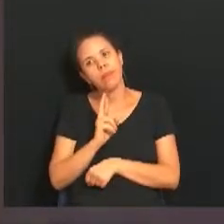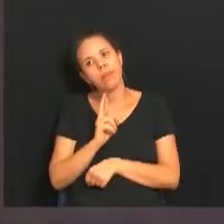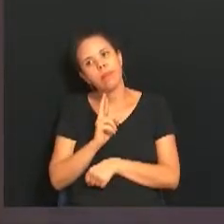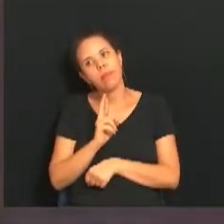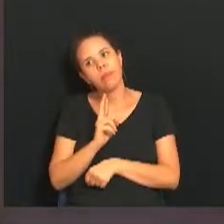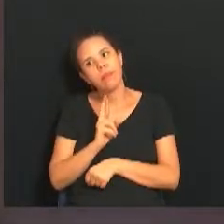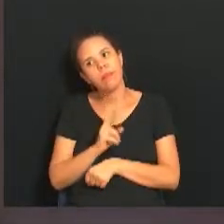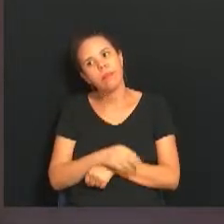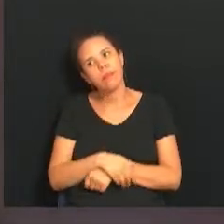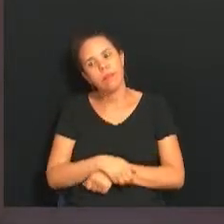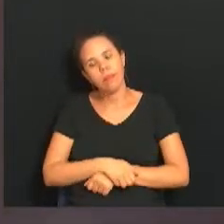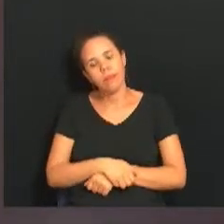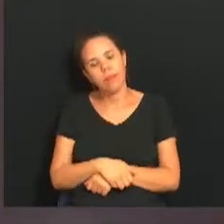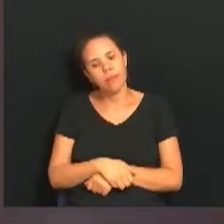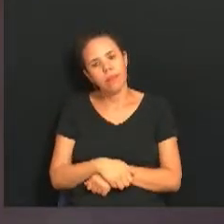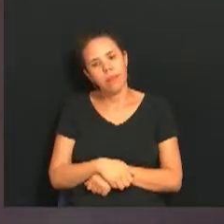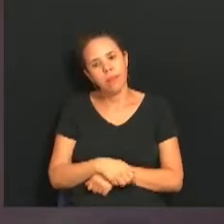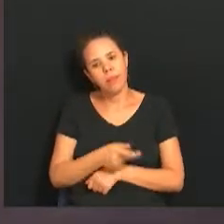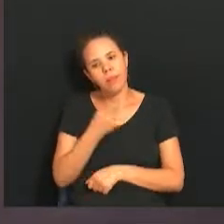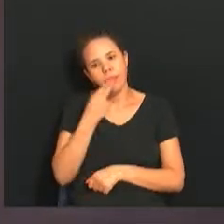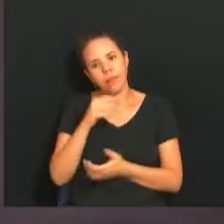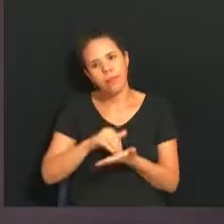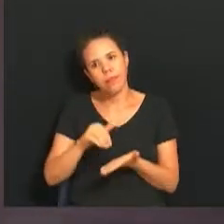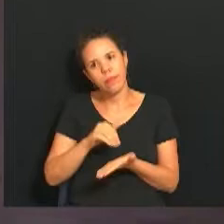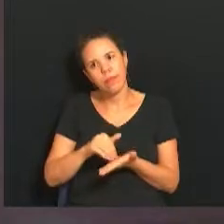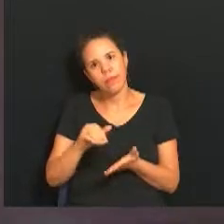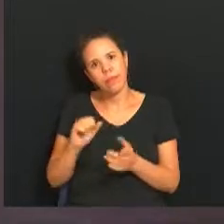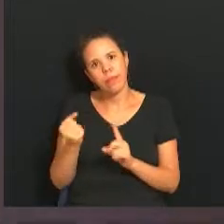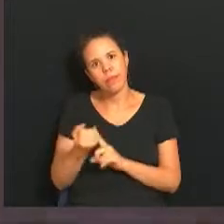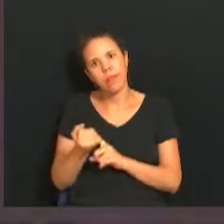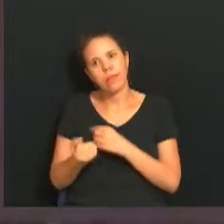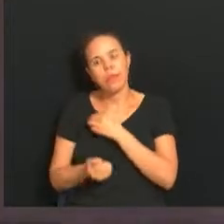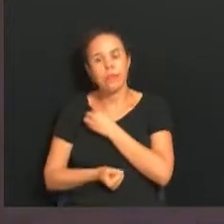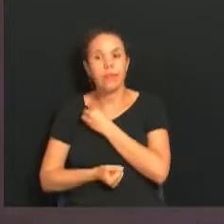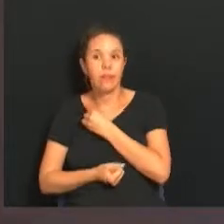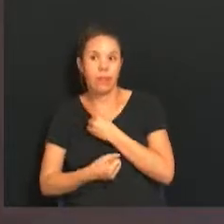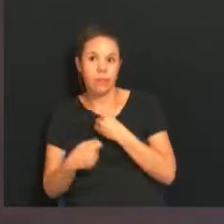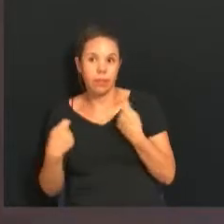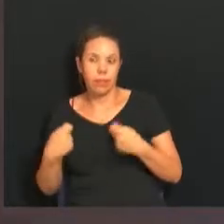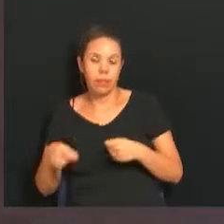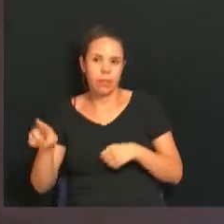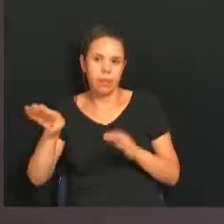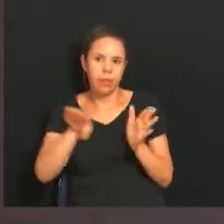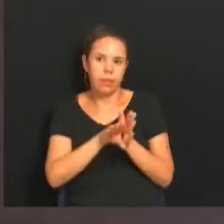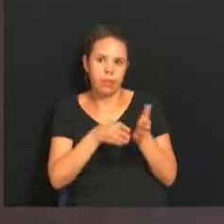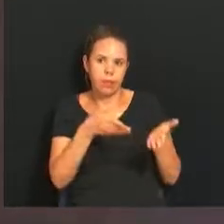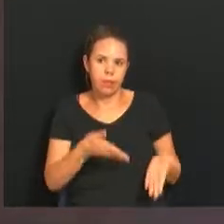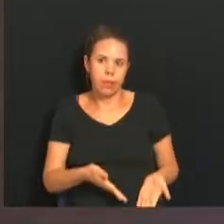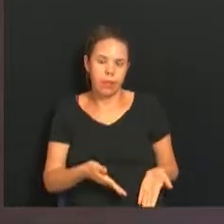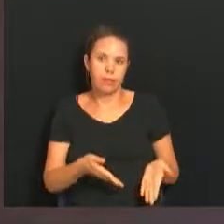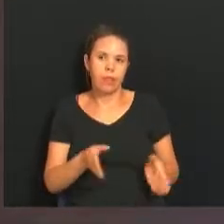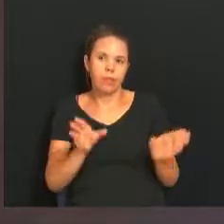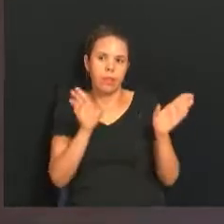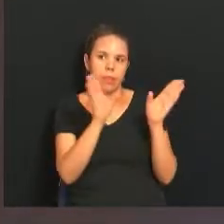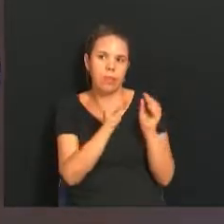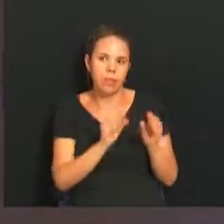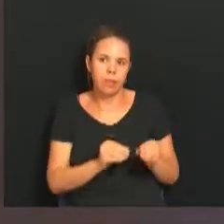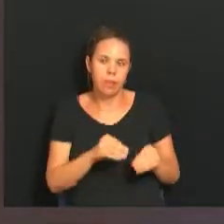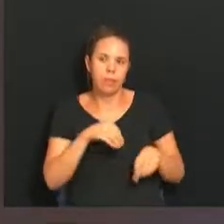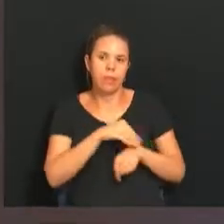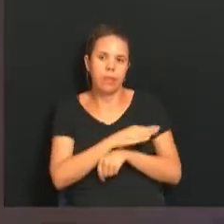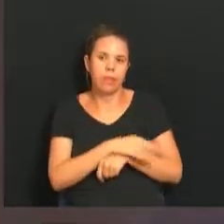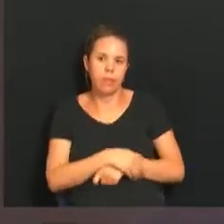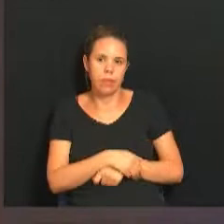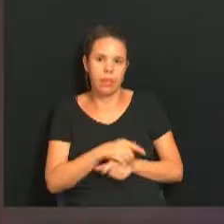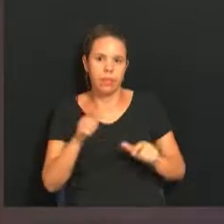Inclusive, falei com a Secretaria de Ação Social, deve vir para cá. A hora que isso definir e passar aquele espaço